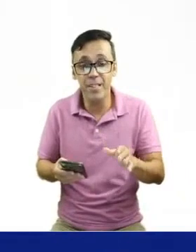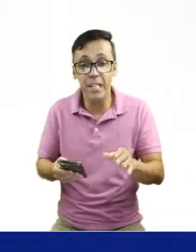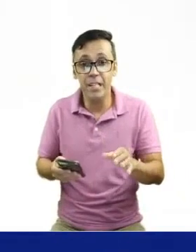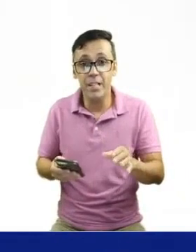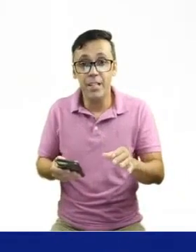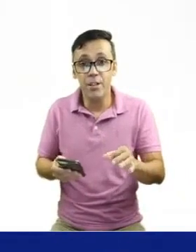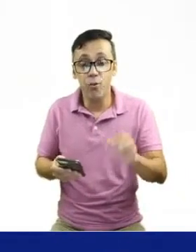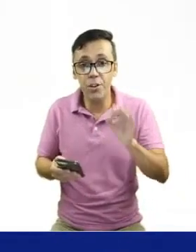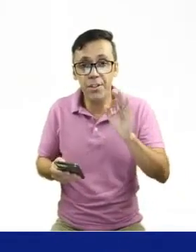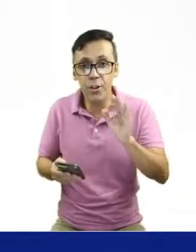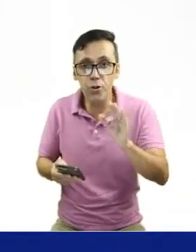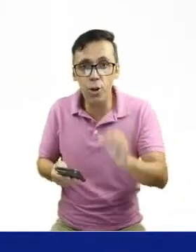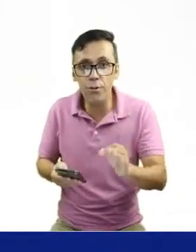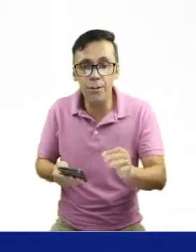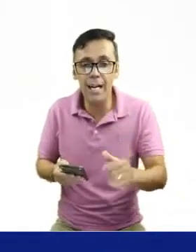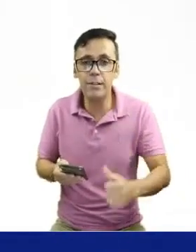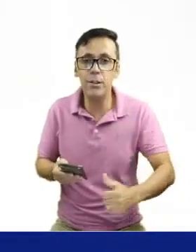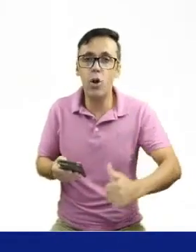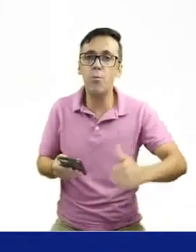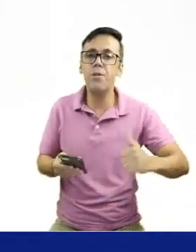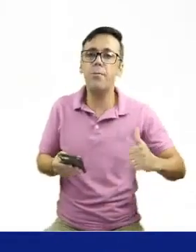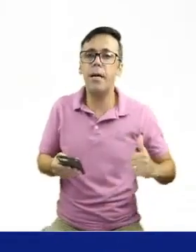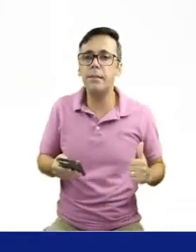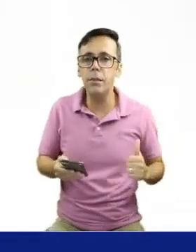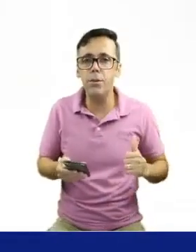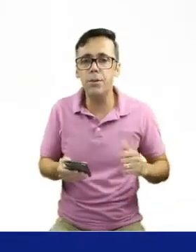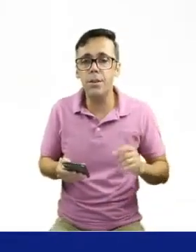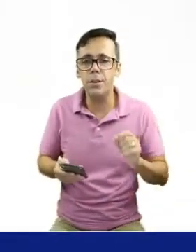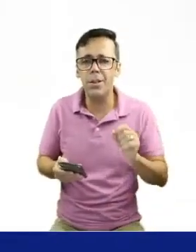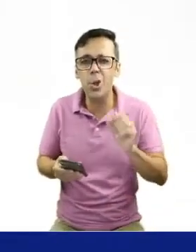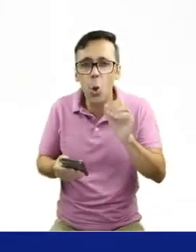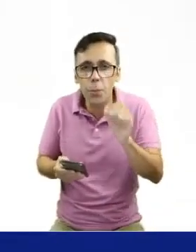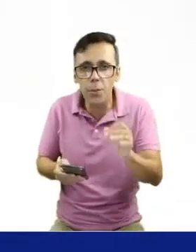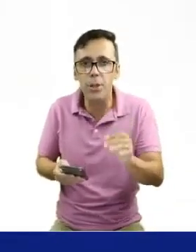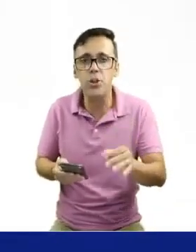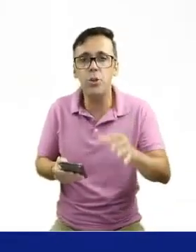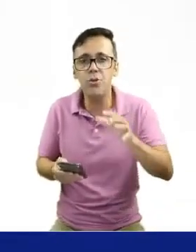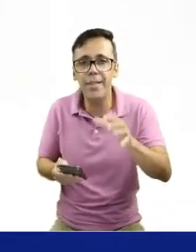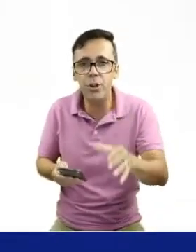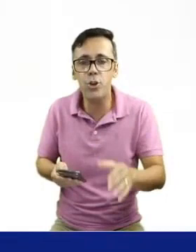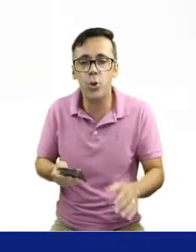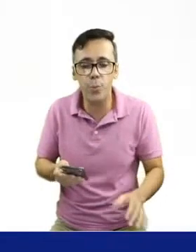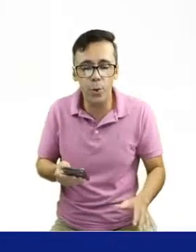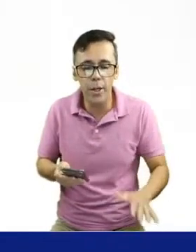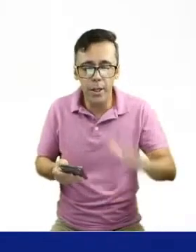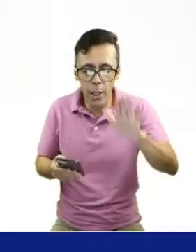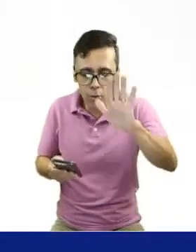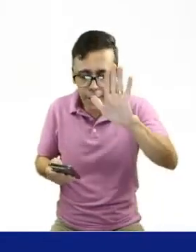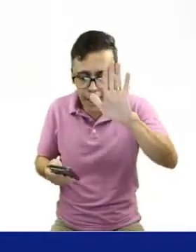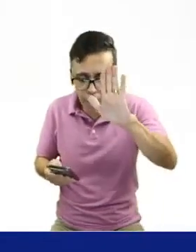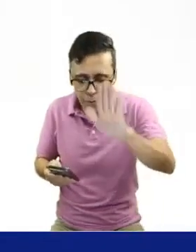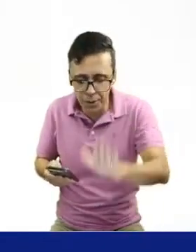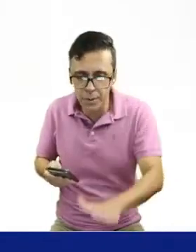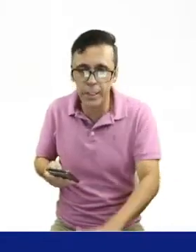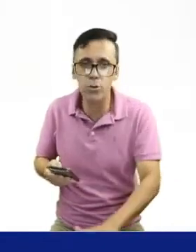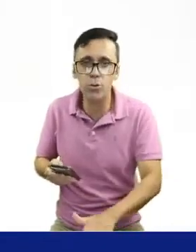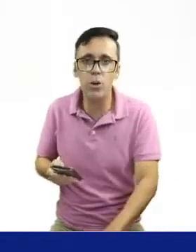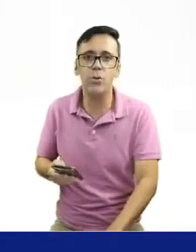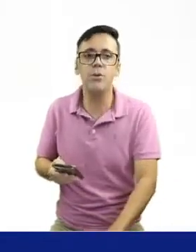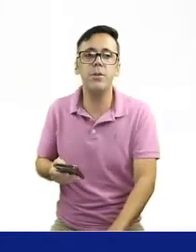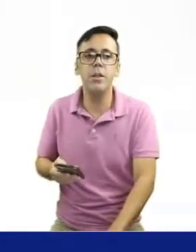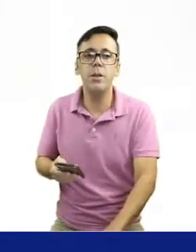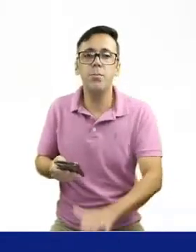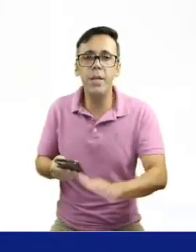Rodrigo você de novo assim como os demais alunos que estão aqui comprometidos neste grupo Eu quero